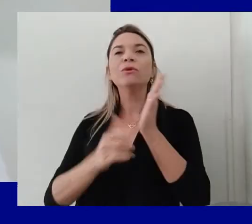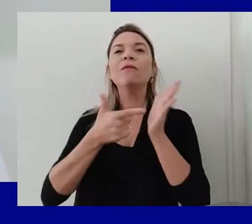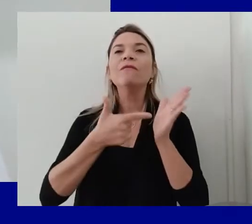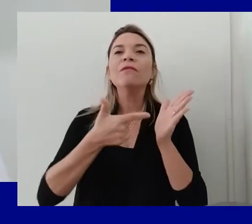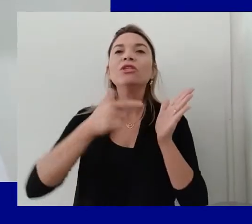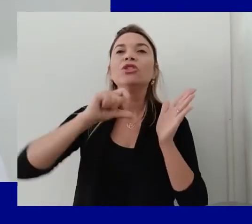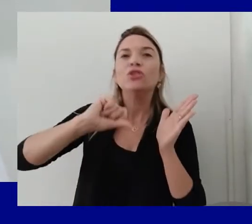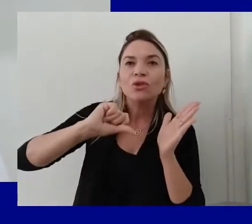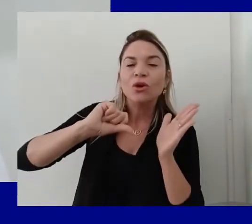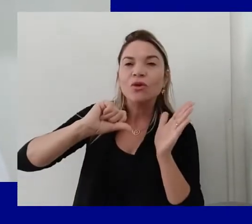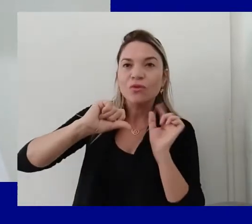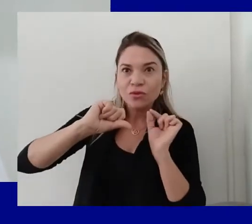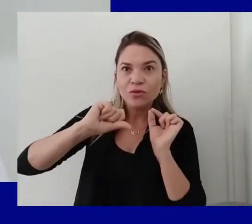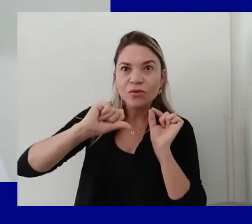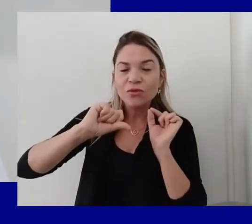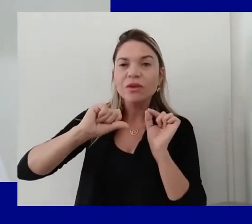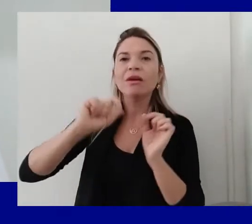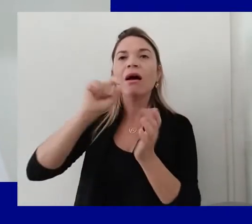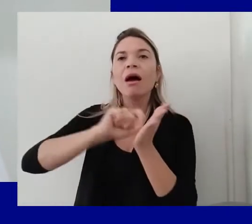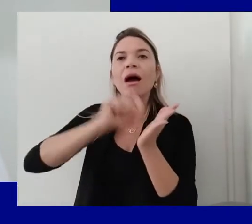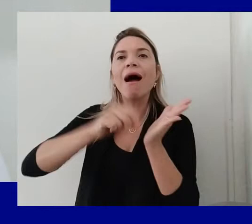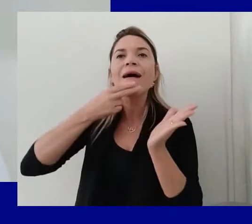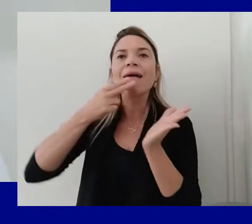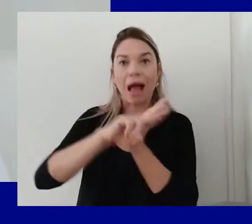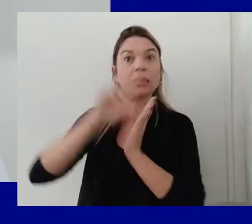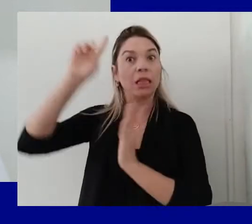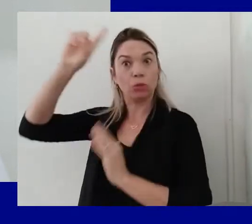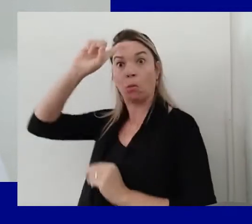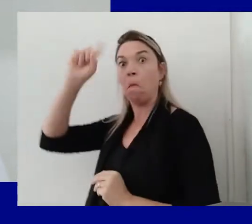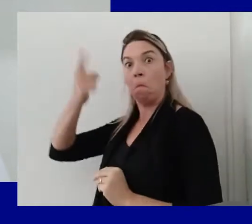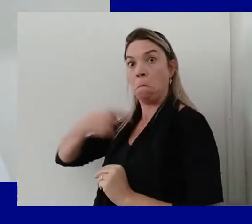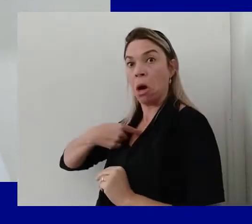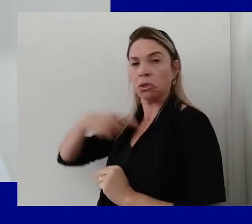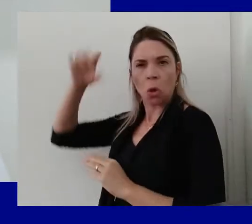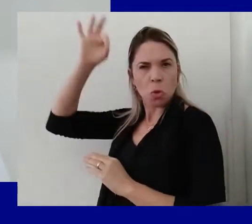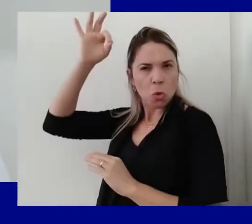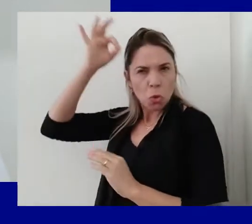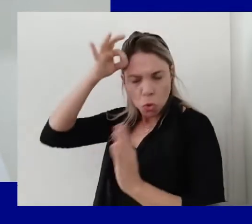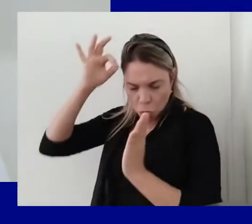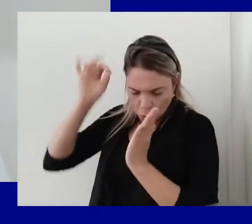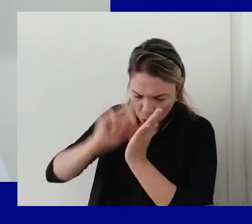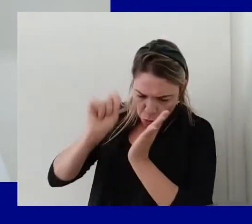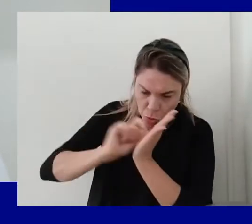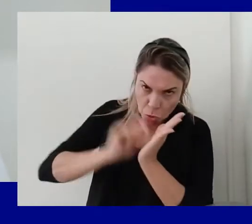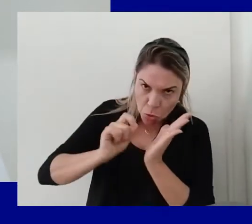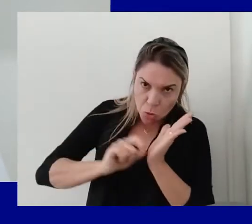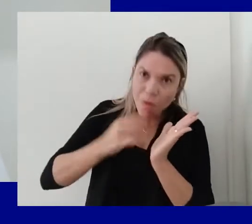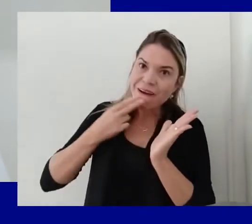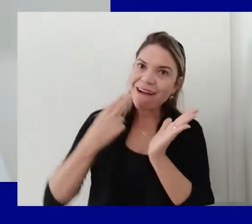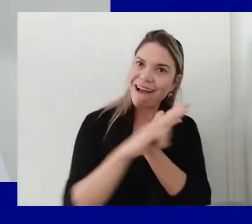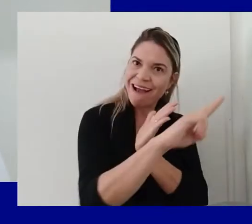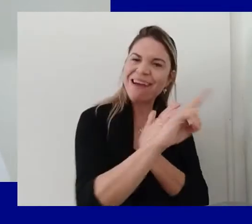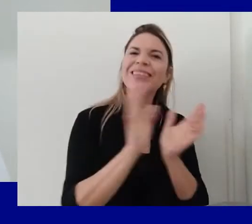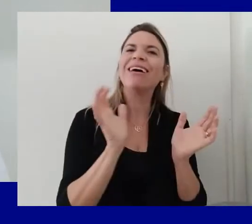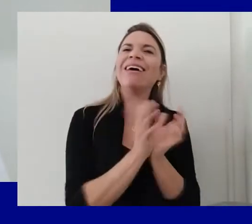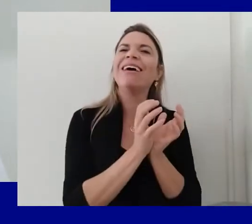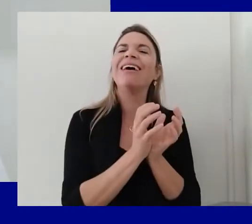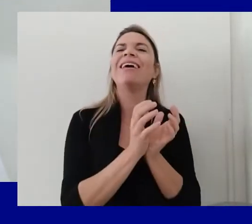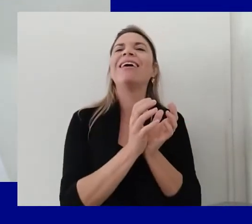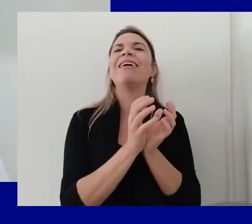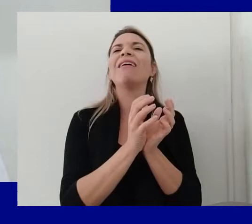registrou numa carta que Deus ordenou que ele enviasse aos exilados na Babilônia, uma carta que falaria da